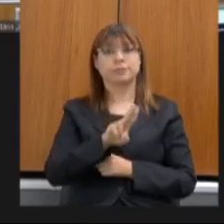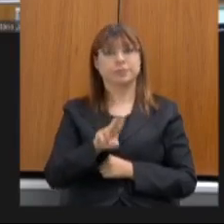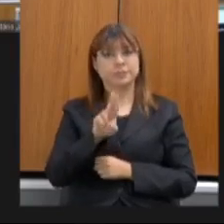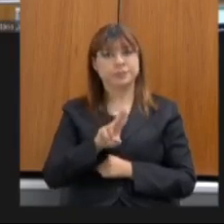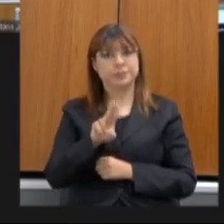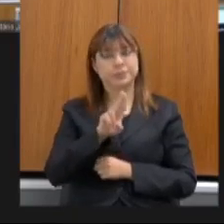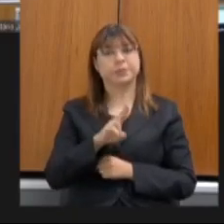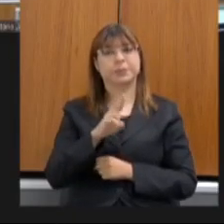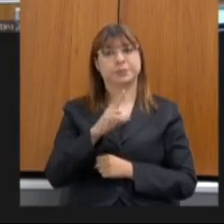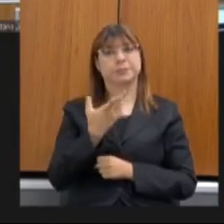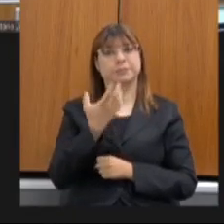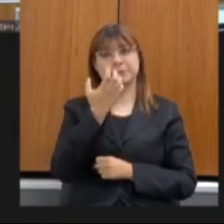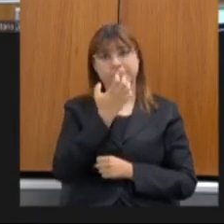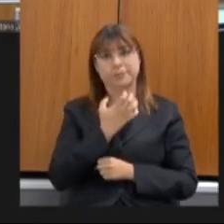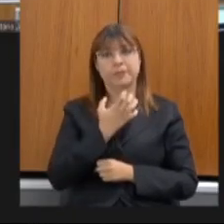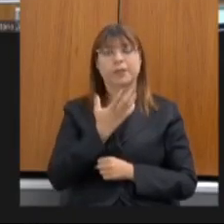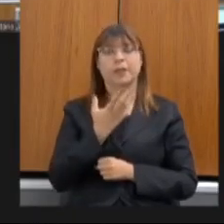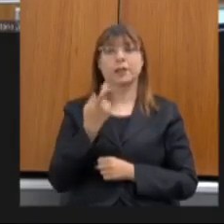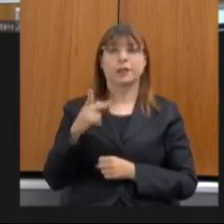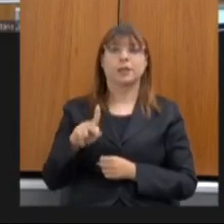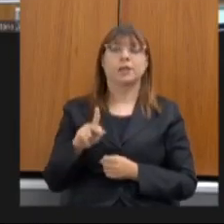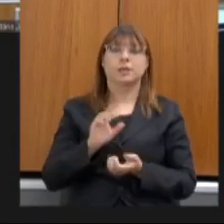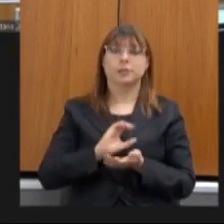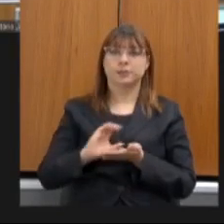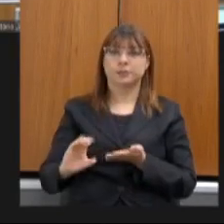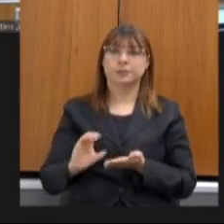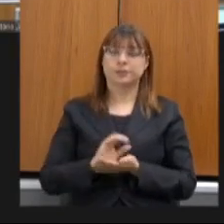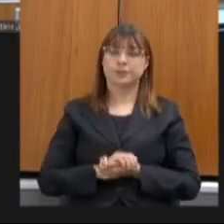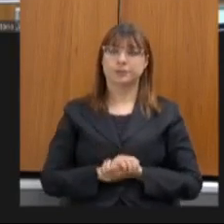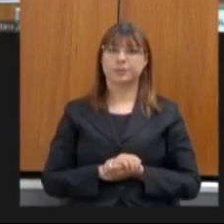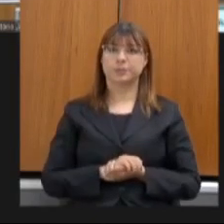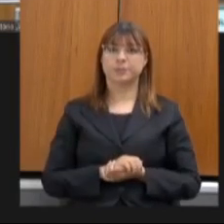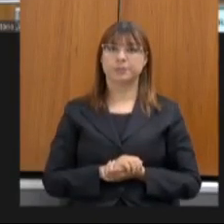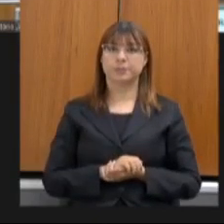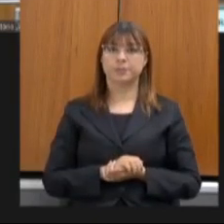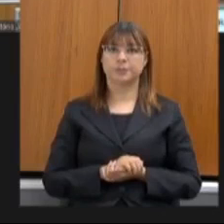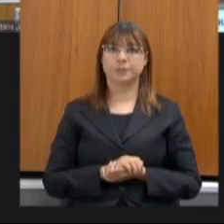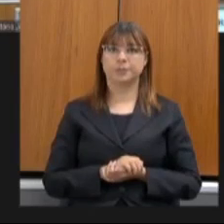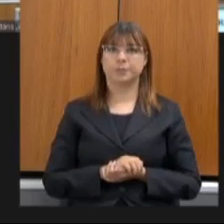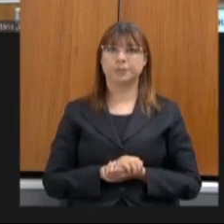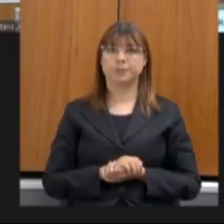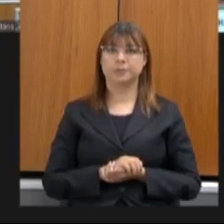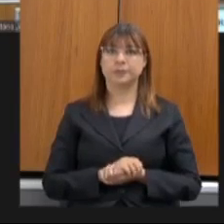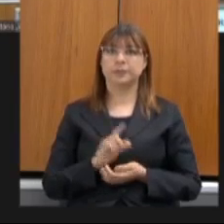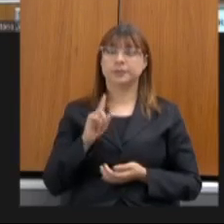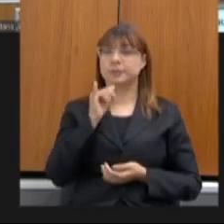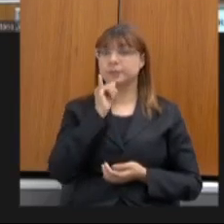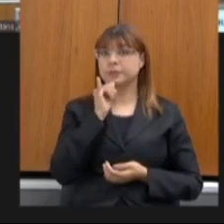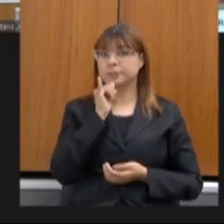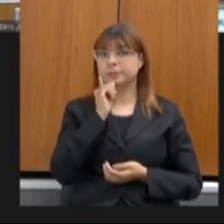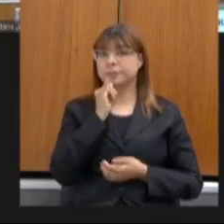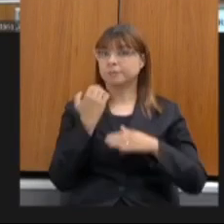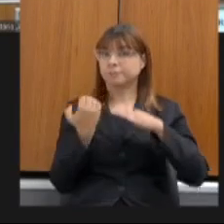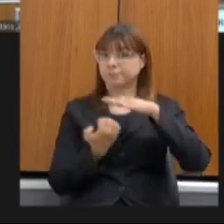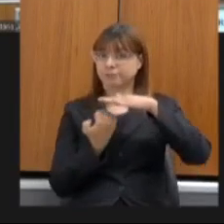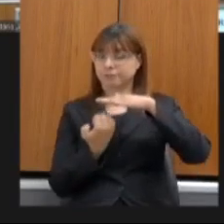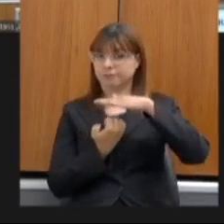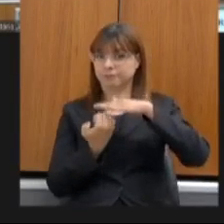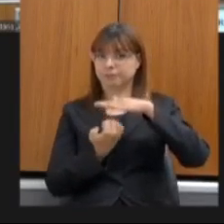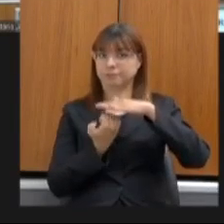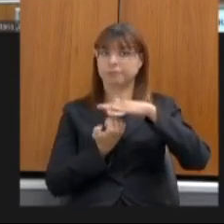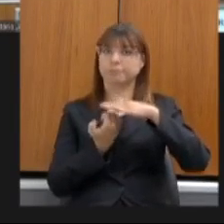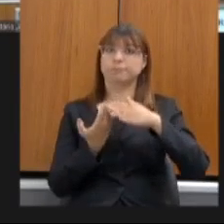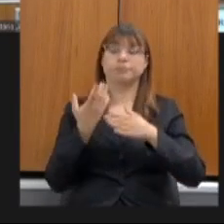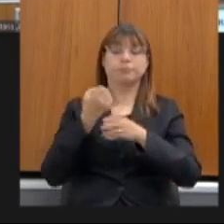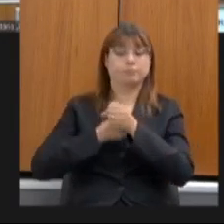célere seus investimentos pode passar aqui é o exemplo das empresas que nós